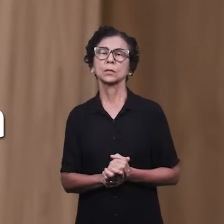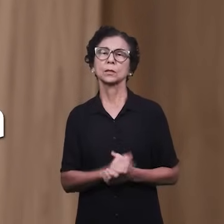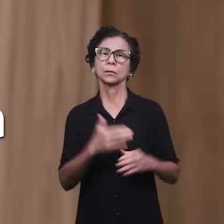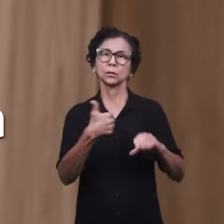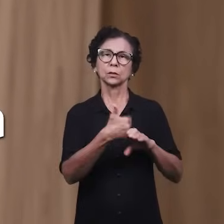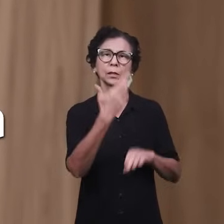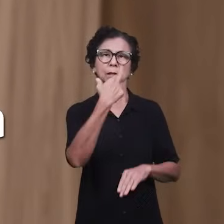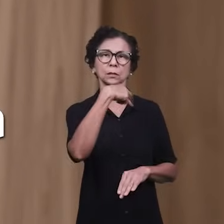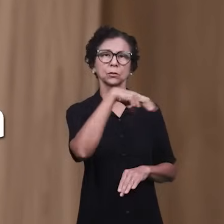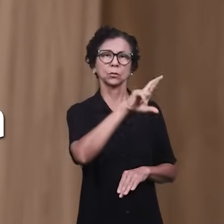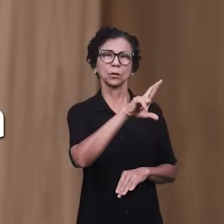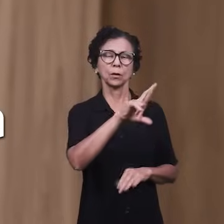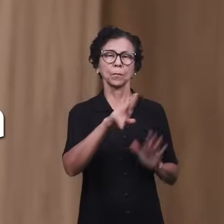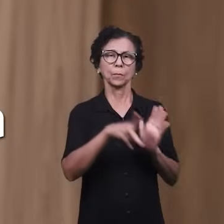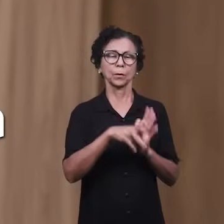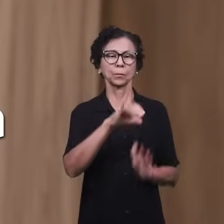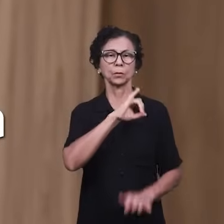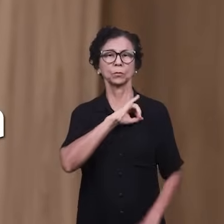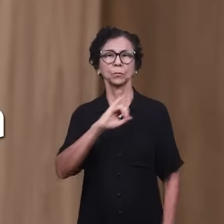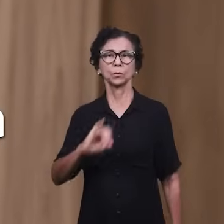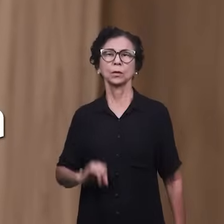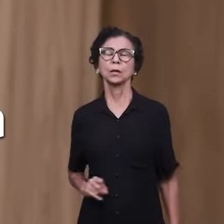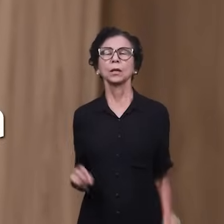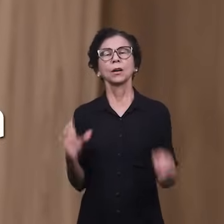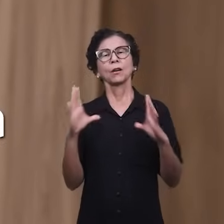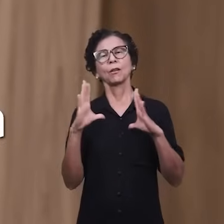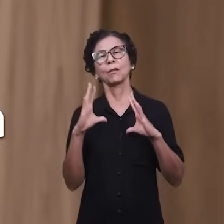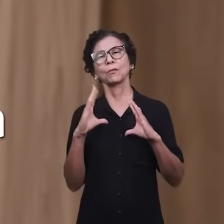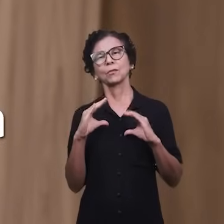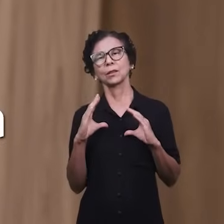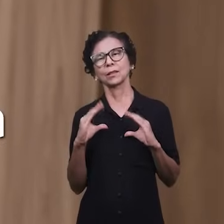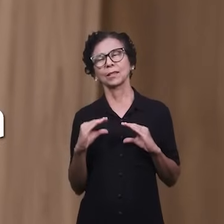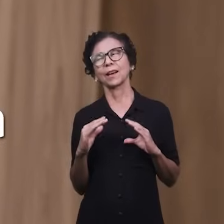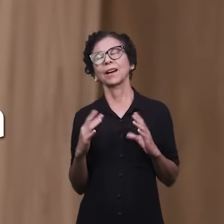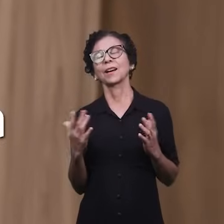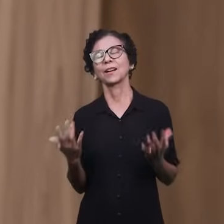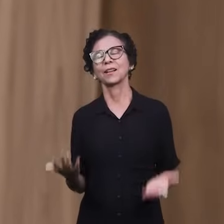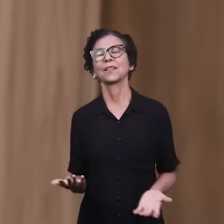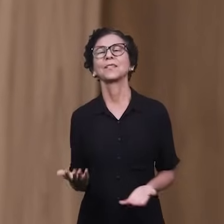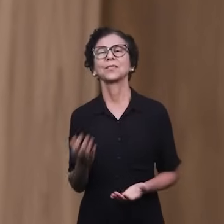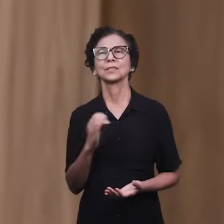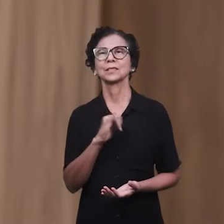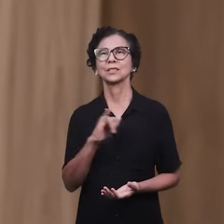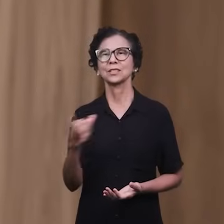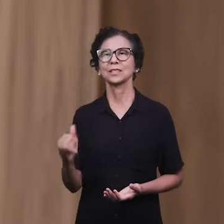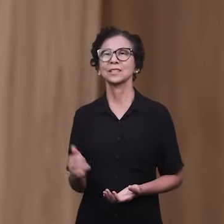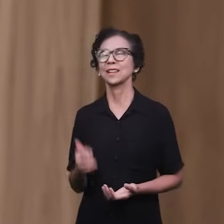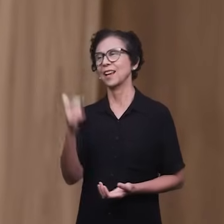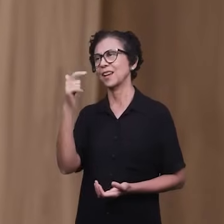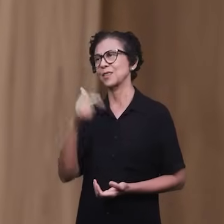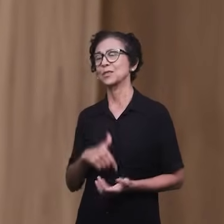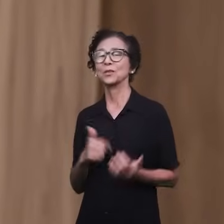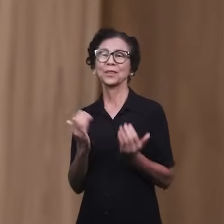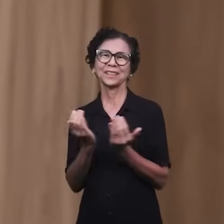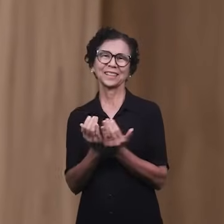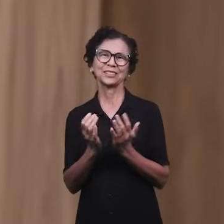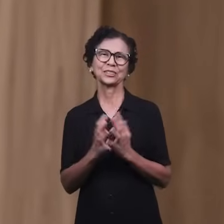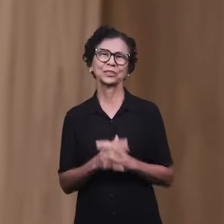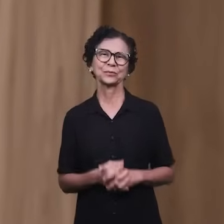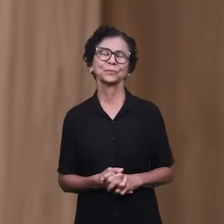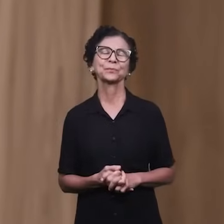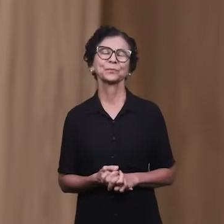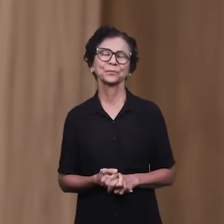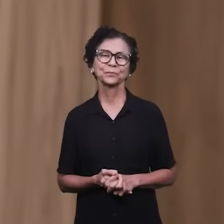do império. Então, passou a ser confortável para muitas pessoas dizer que eram crentes, que